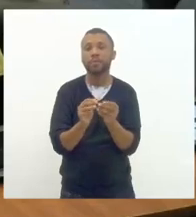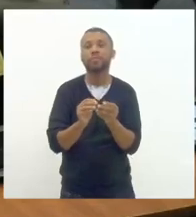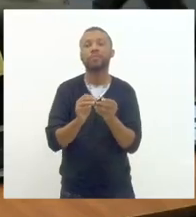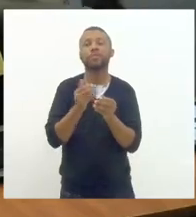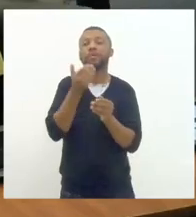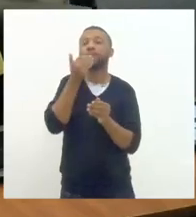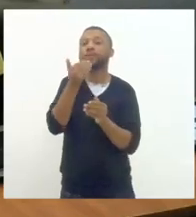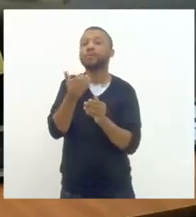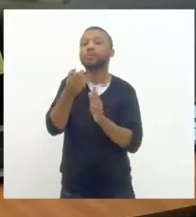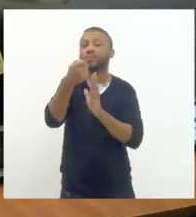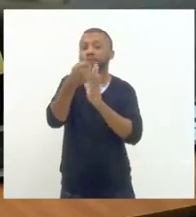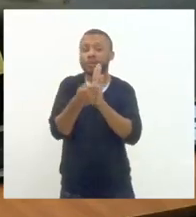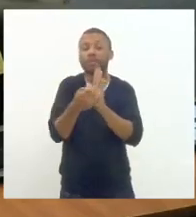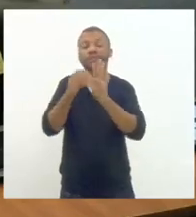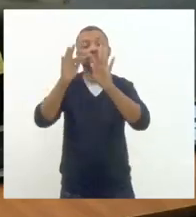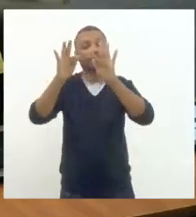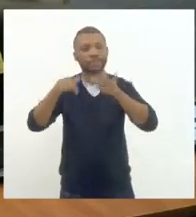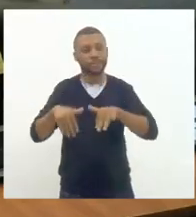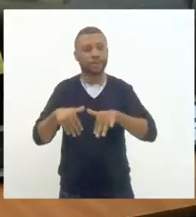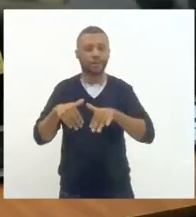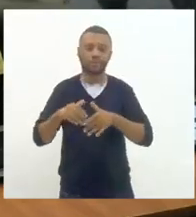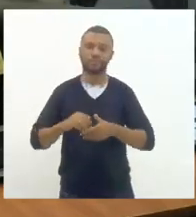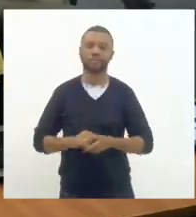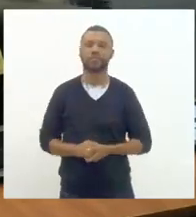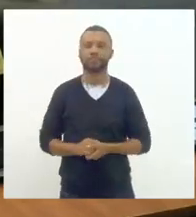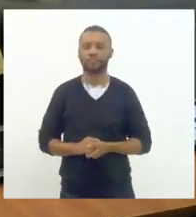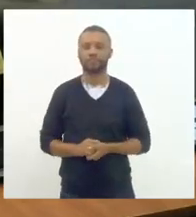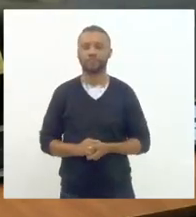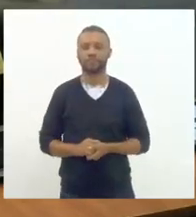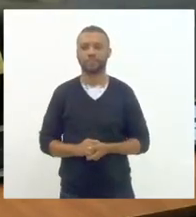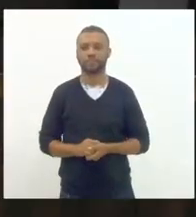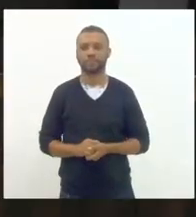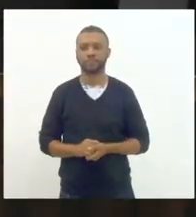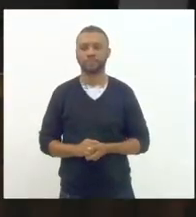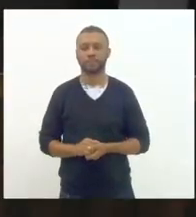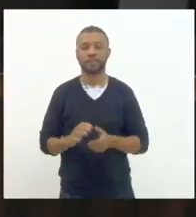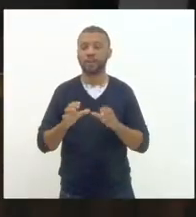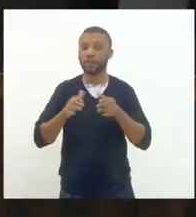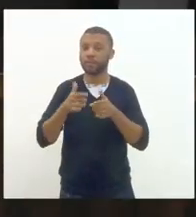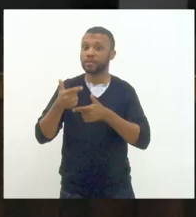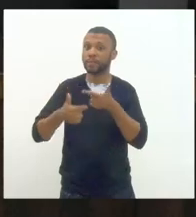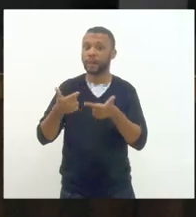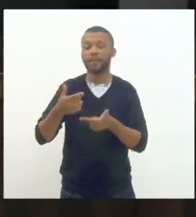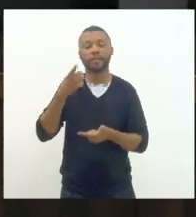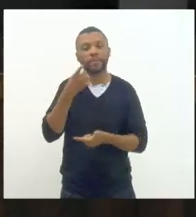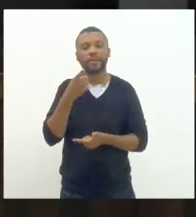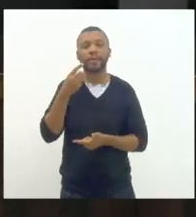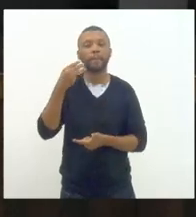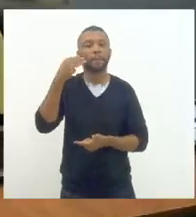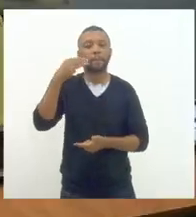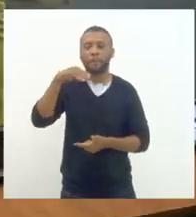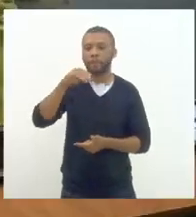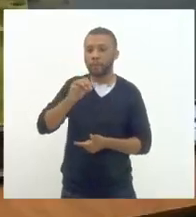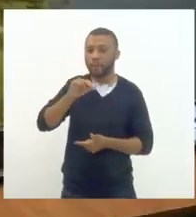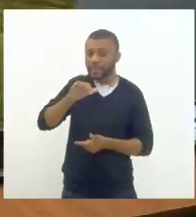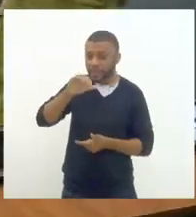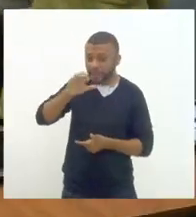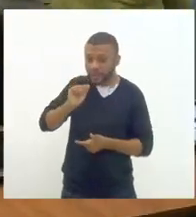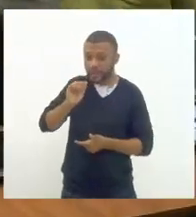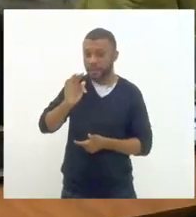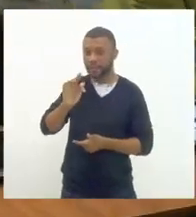o substitutivo, pedindo forma final de redação. Ok. Pela Comissão de Trabalho, deputada Mônica Francisco.